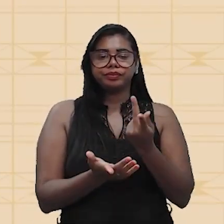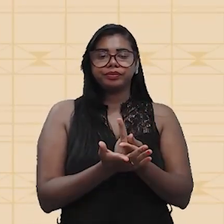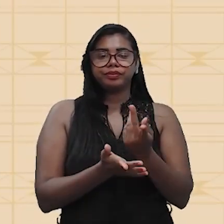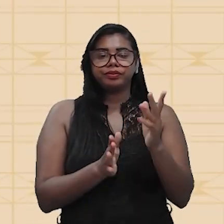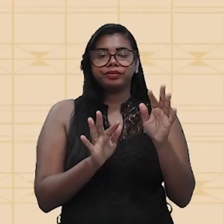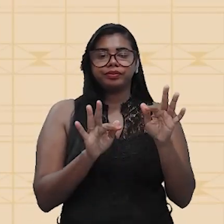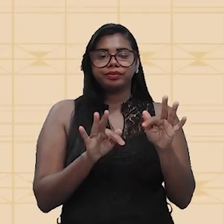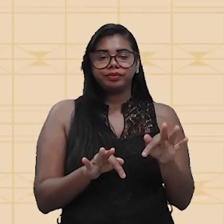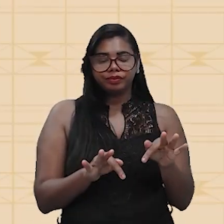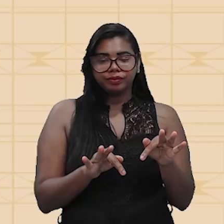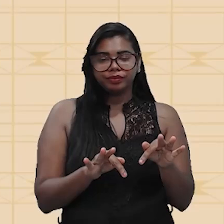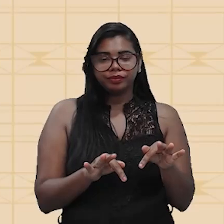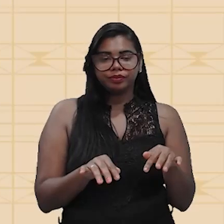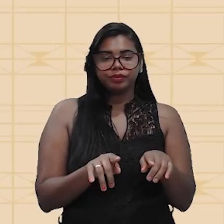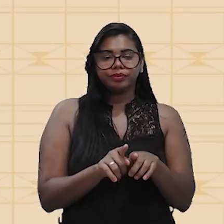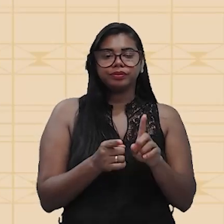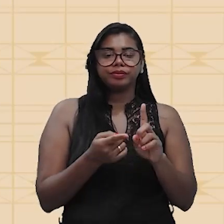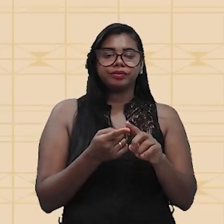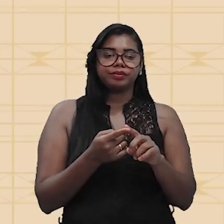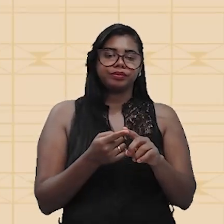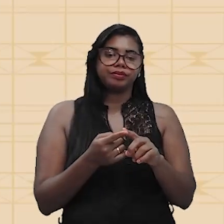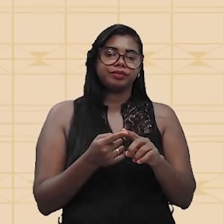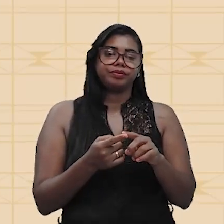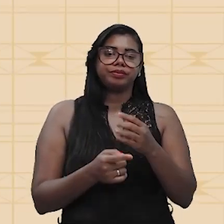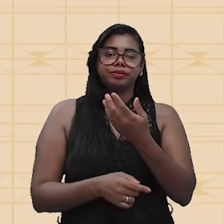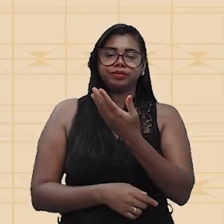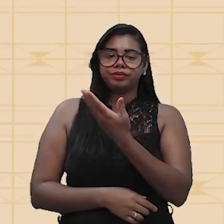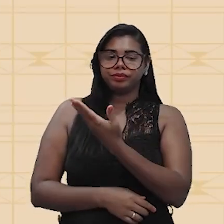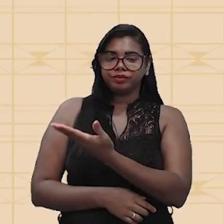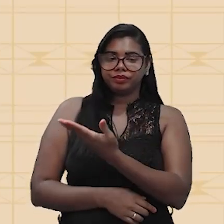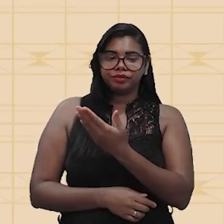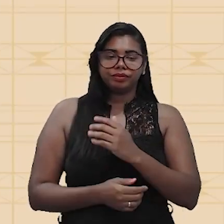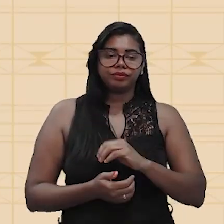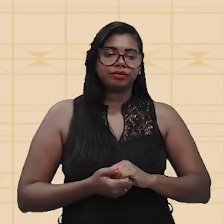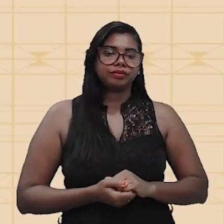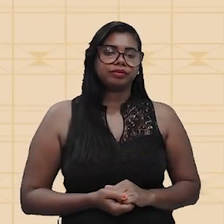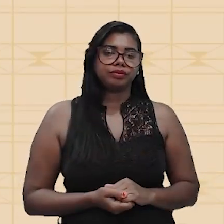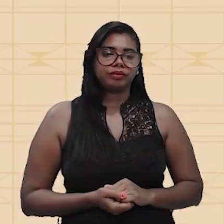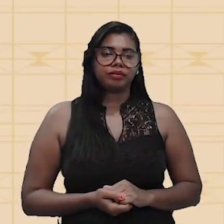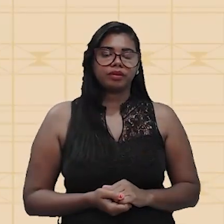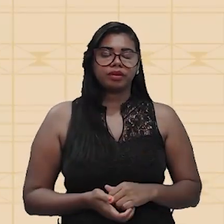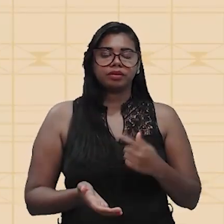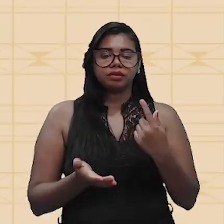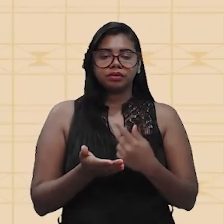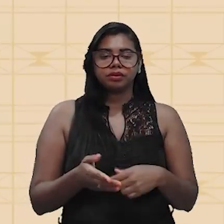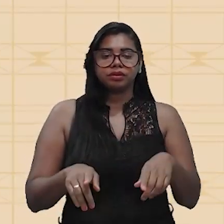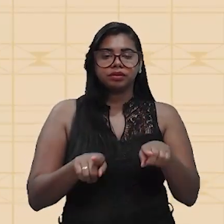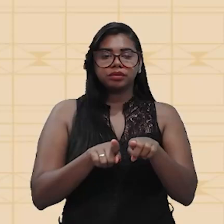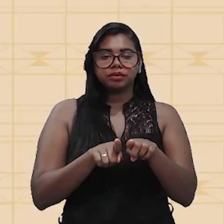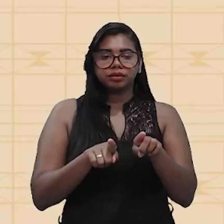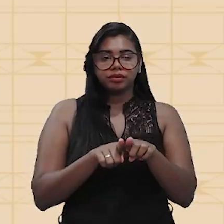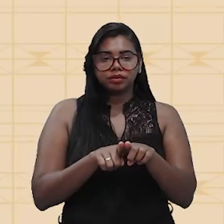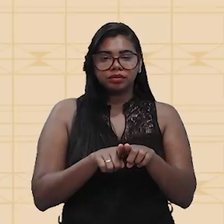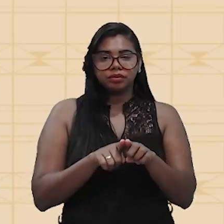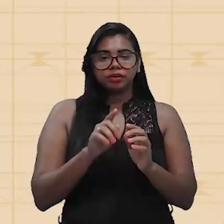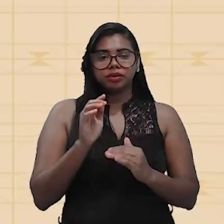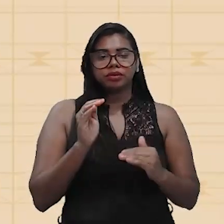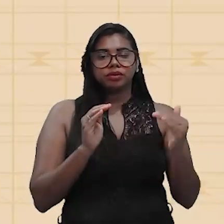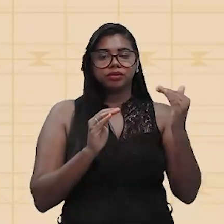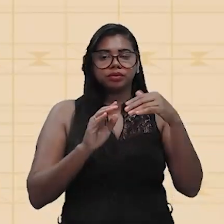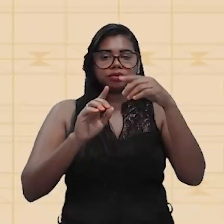tinha inicialmente. Mas aí, quando vocês forem marcar uma alternativa, você vai pegar o excedente de 1, o